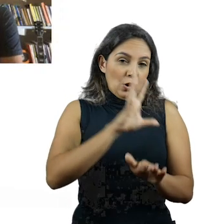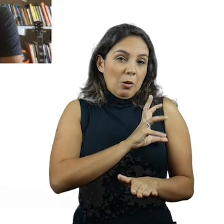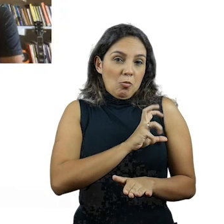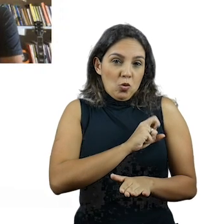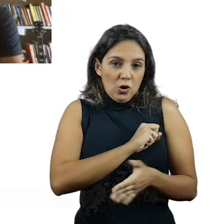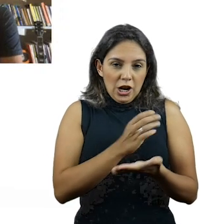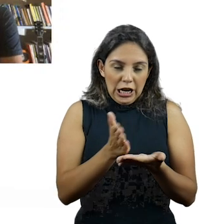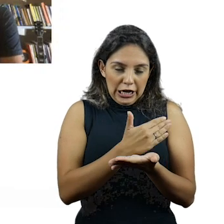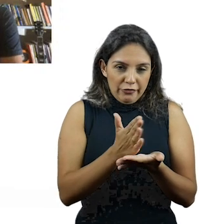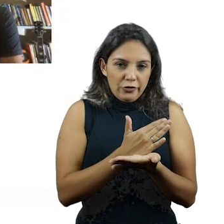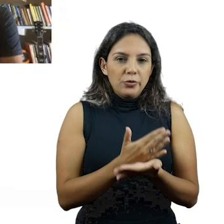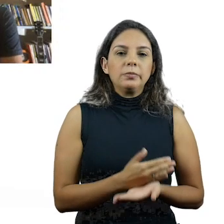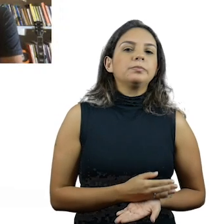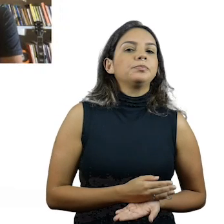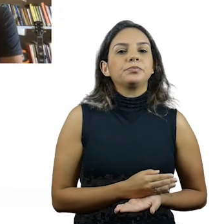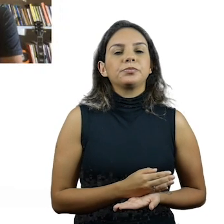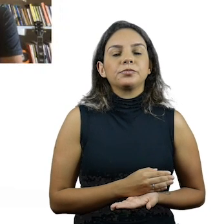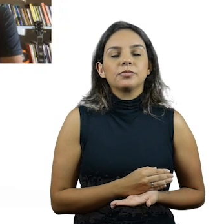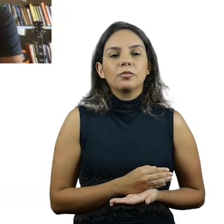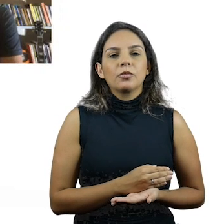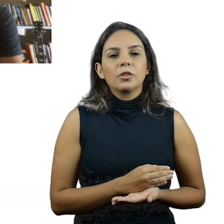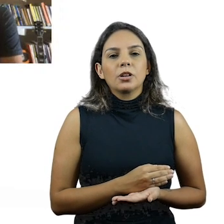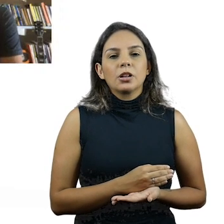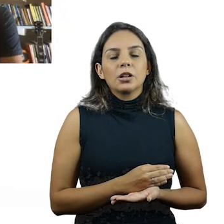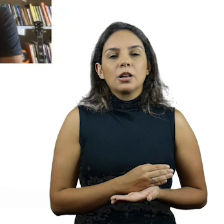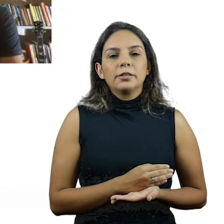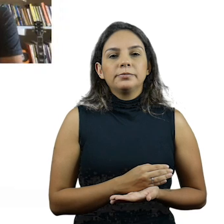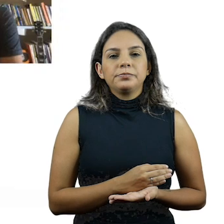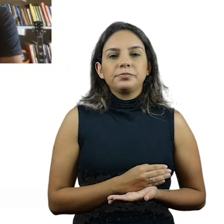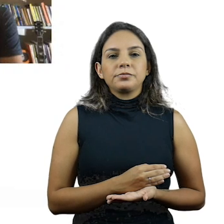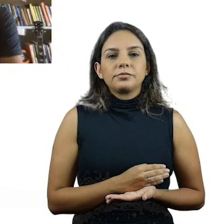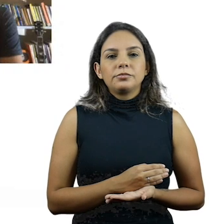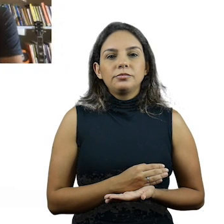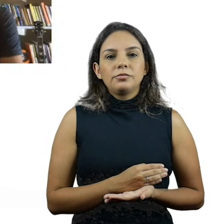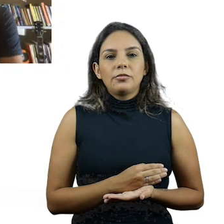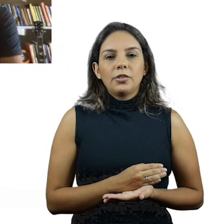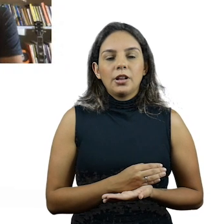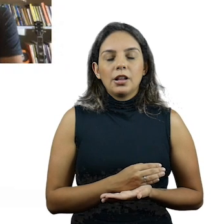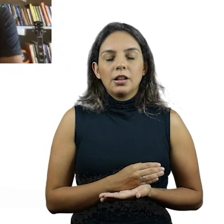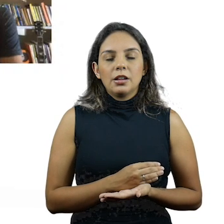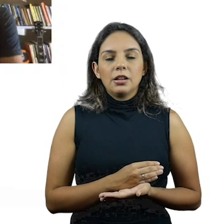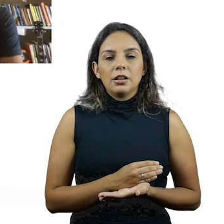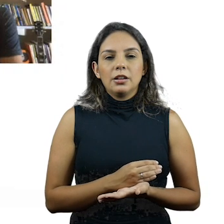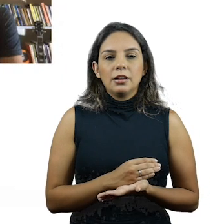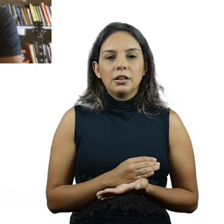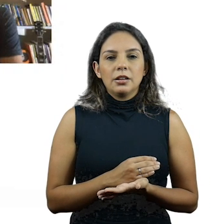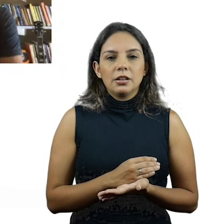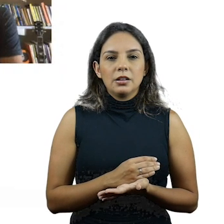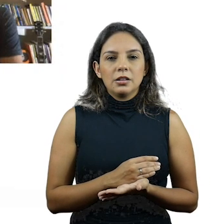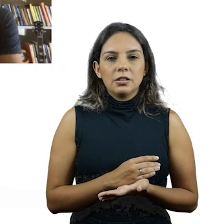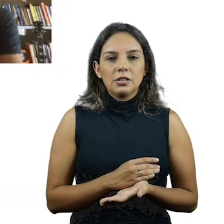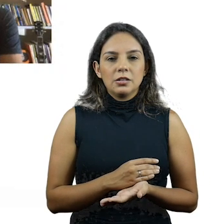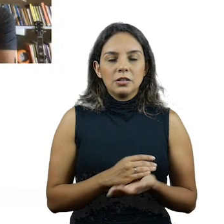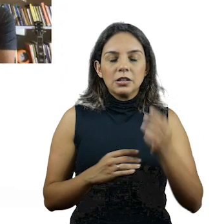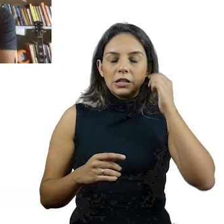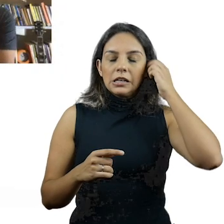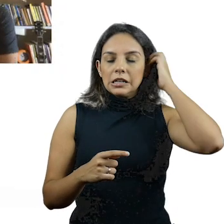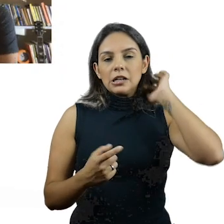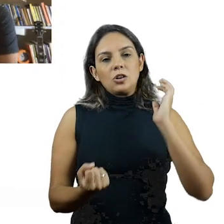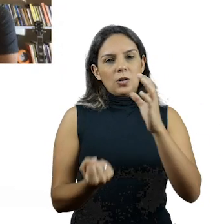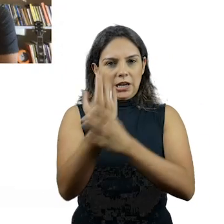Exatamente. E então, nesses 25 anos, né, eu lancei 10 romances,